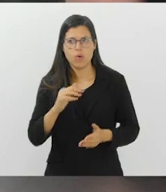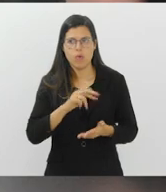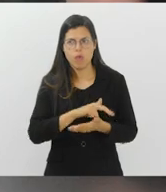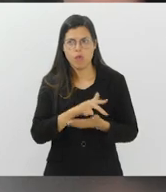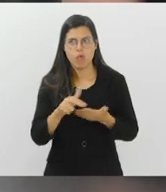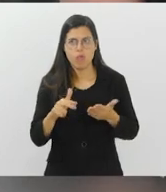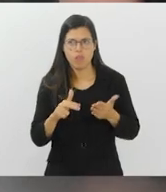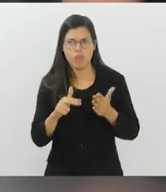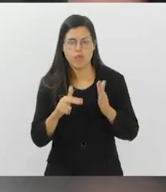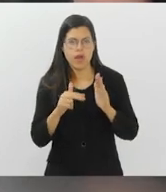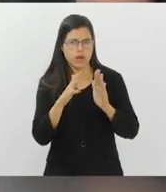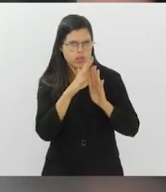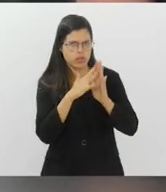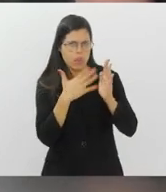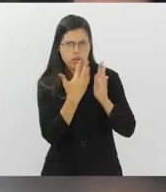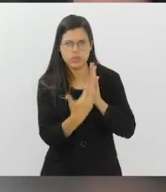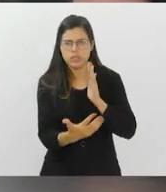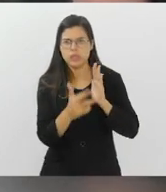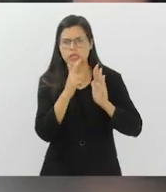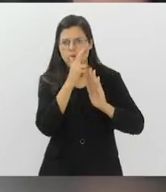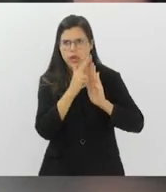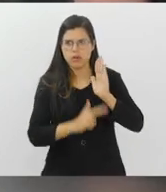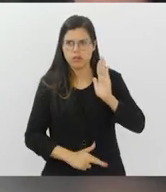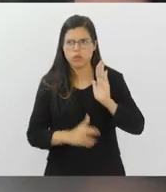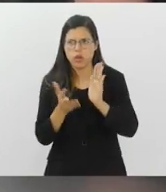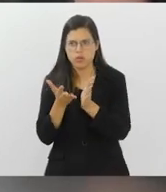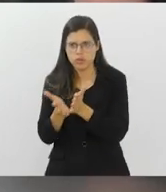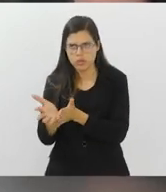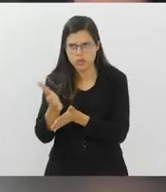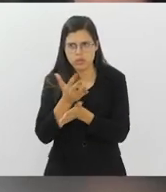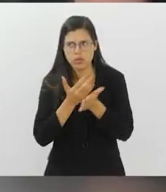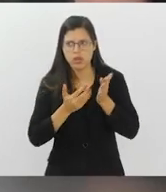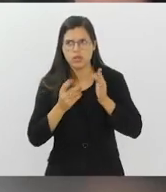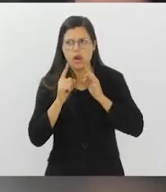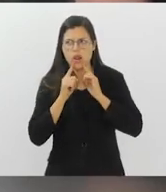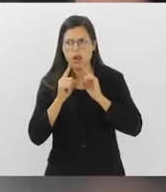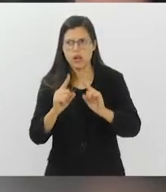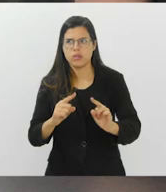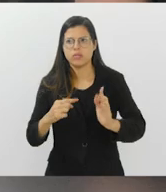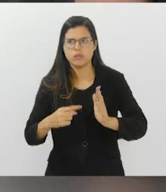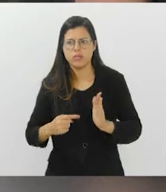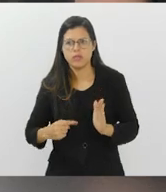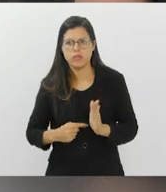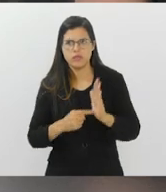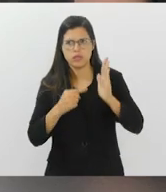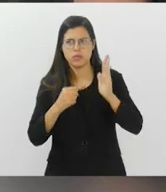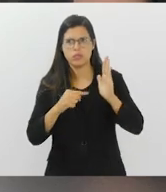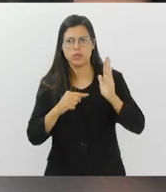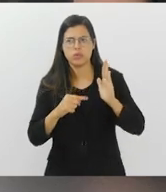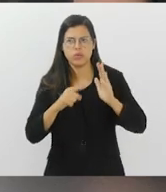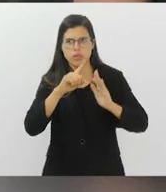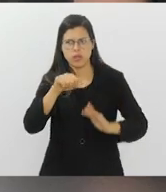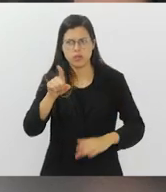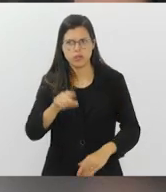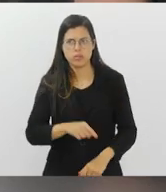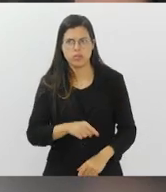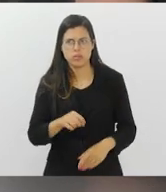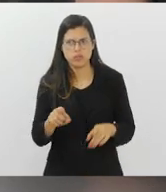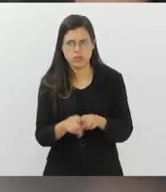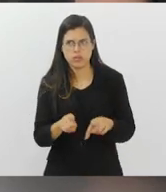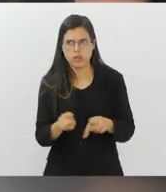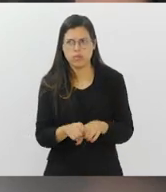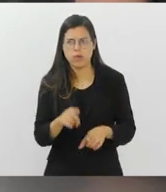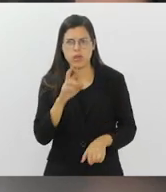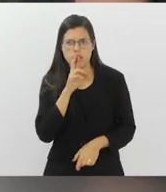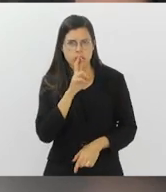vários relatórios de dados sobre reclamações ou denúncias relativas a cancelamentos e respectivas respostas das